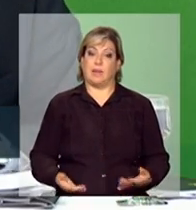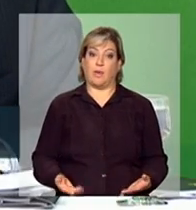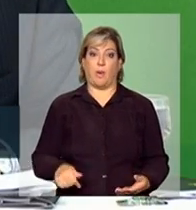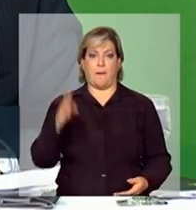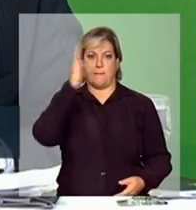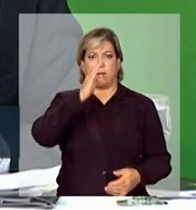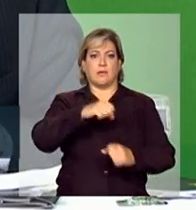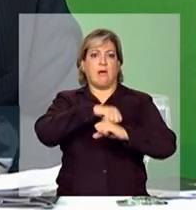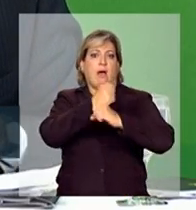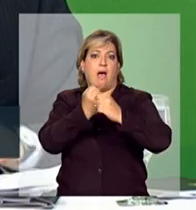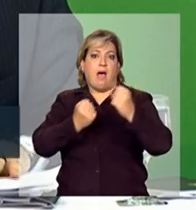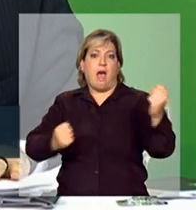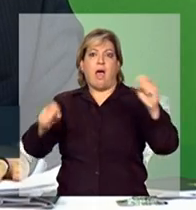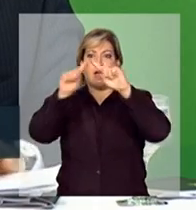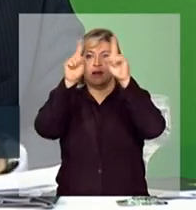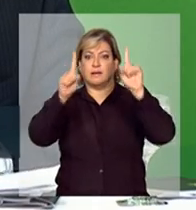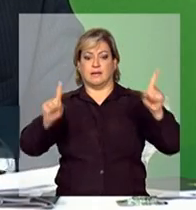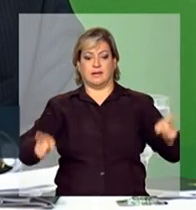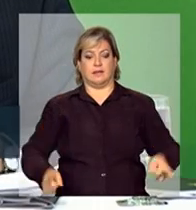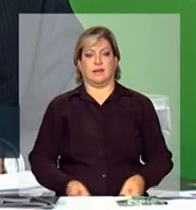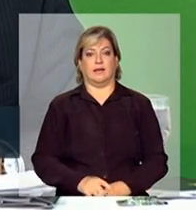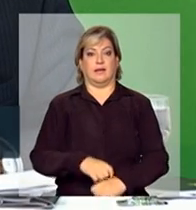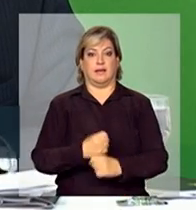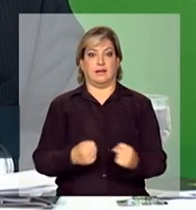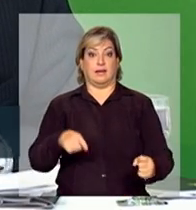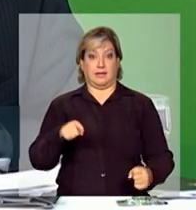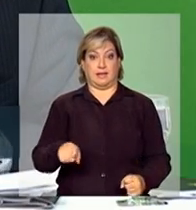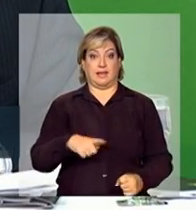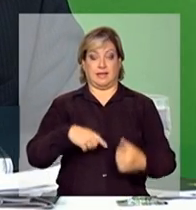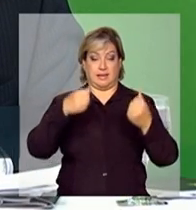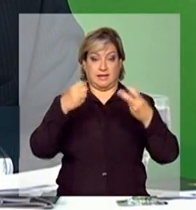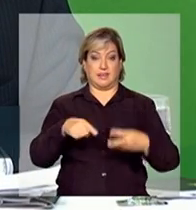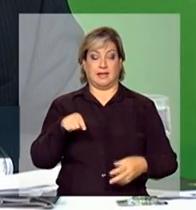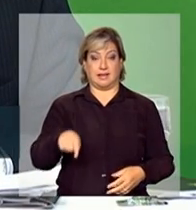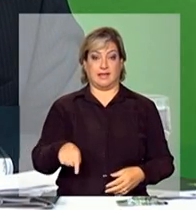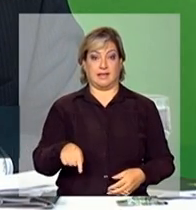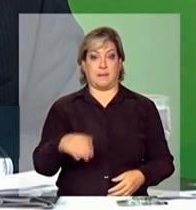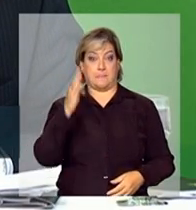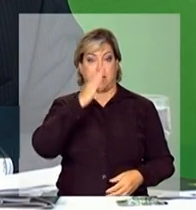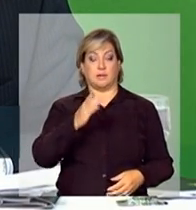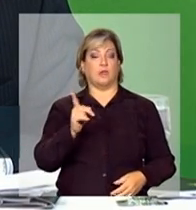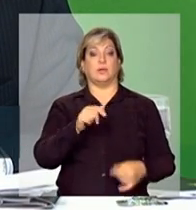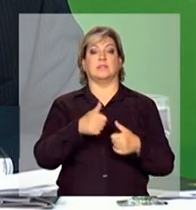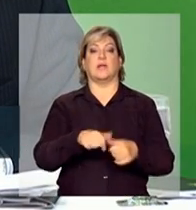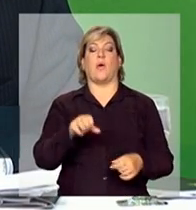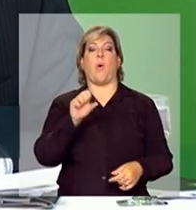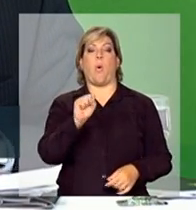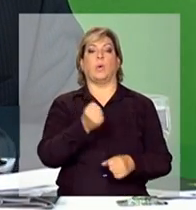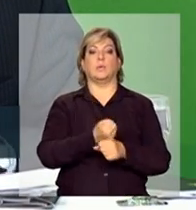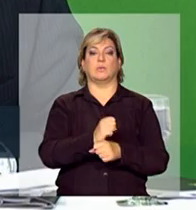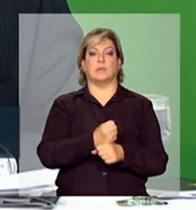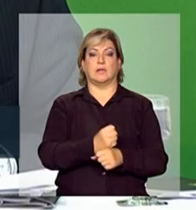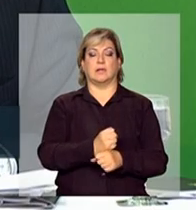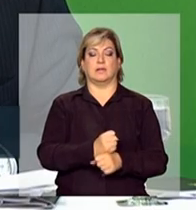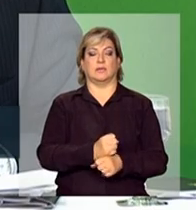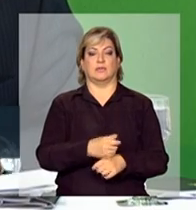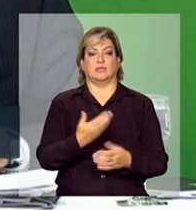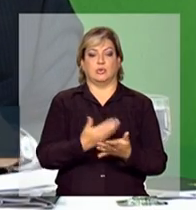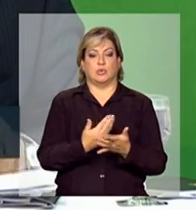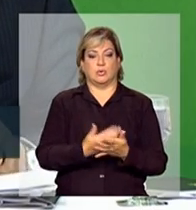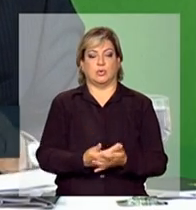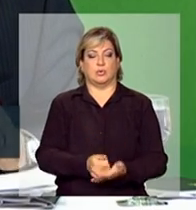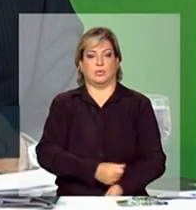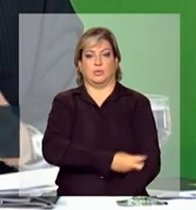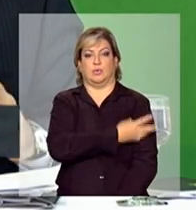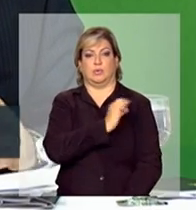o Brasil nas estatísticas que eles apresentam o Brasil não tem 8 anos de jornada escolar no ensino básic são 9 anos